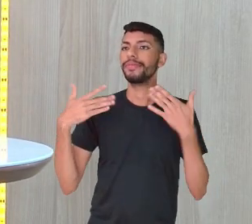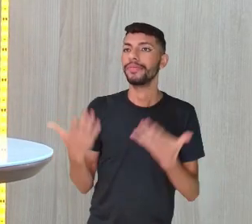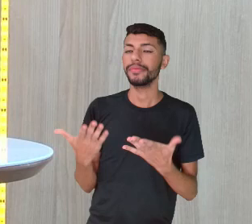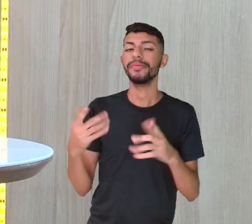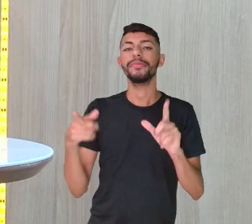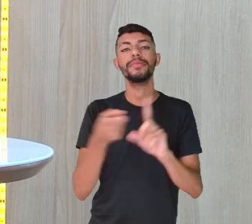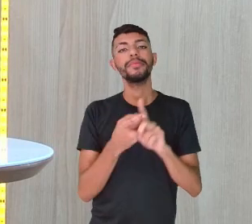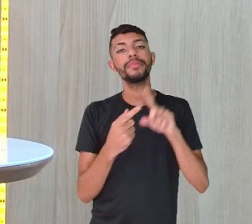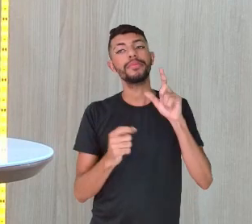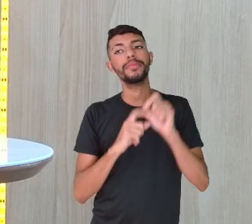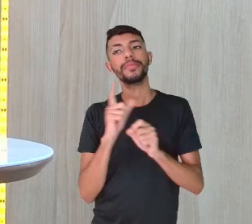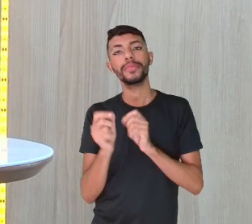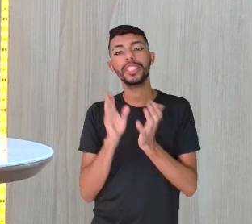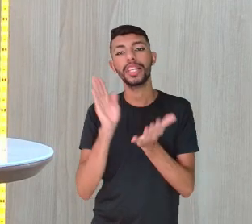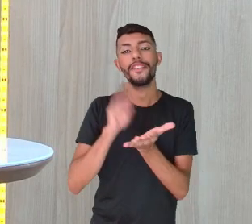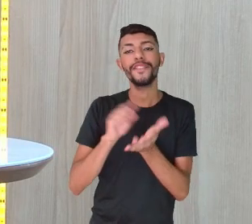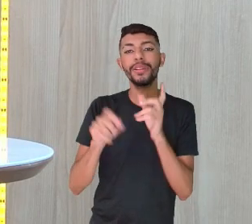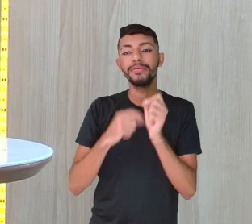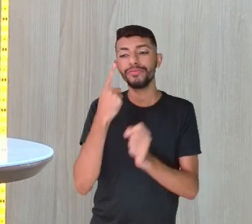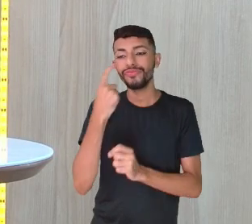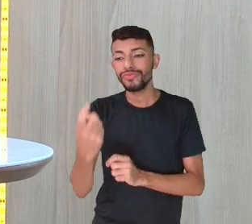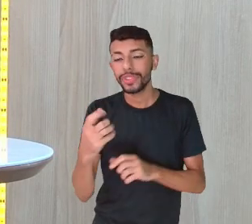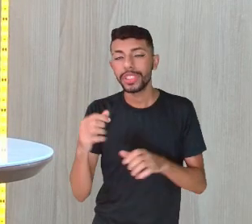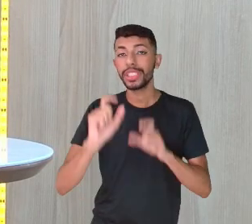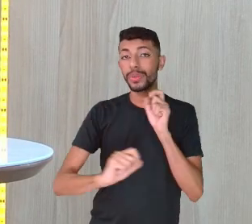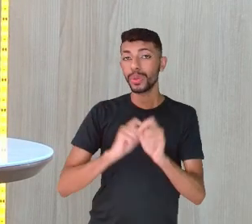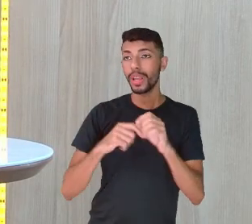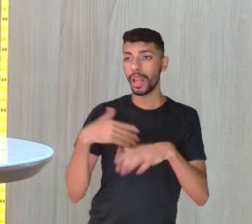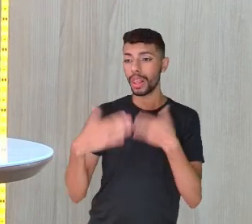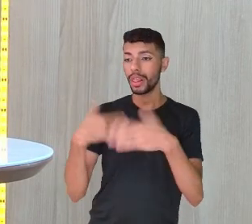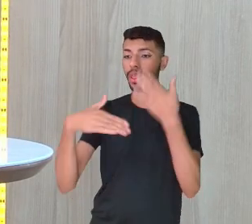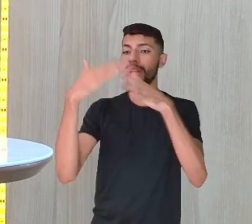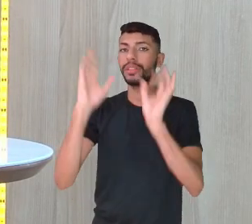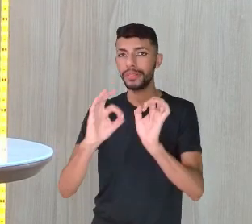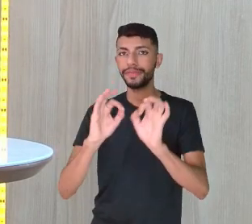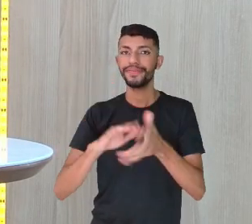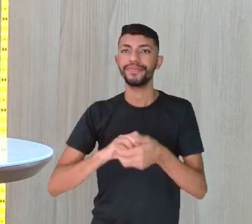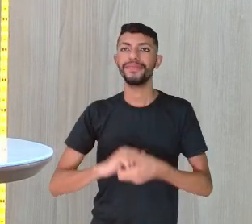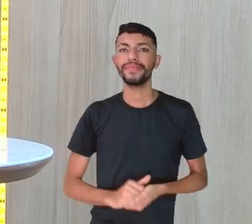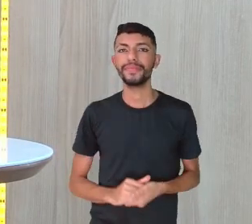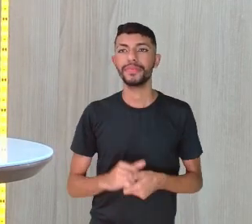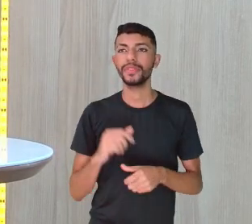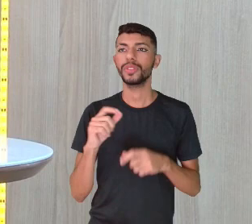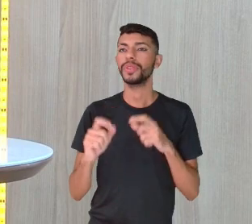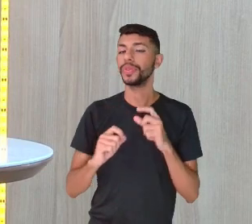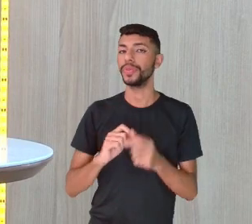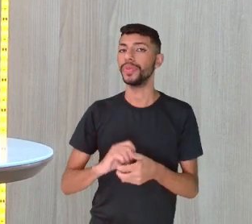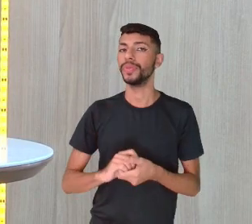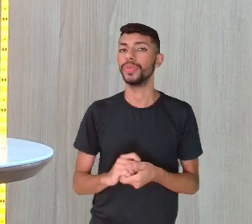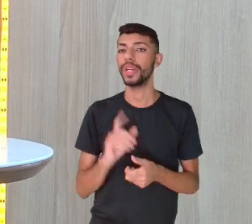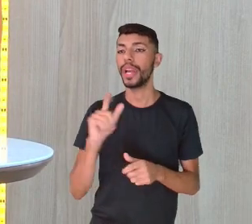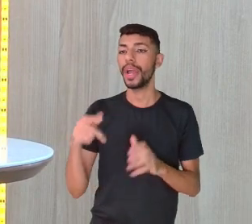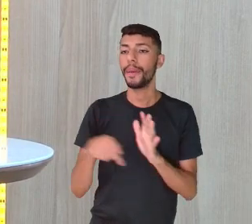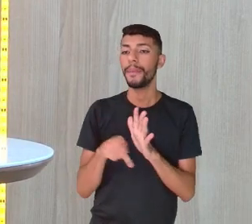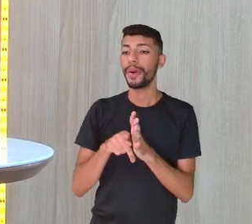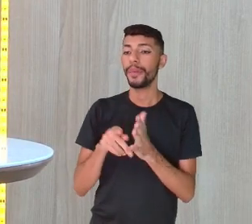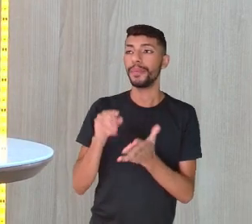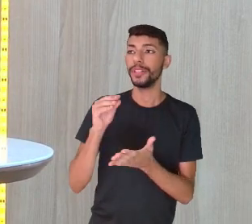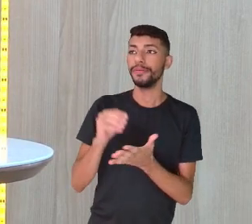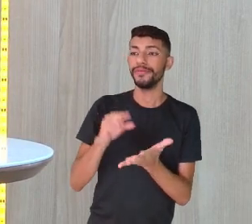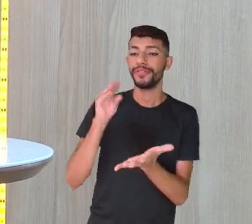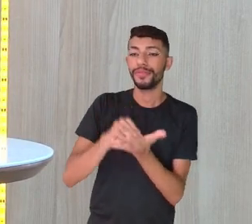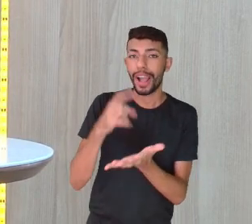a falta de interesse em um desenvolvimento, né? Claro, uma falta de interesse da